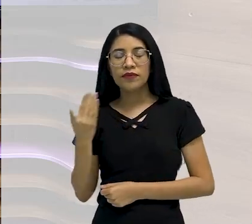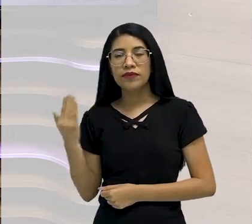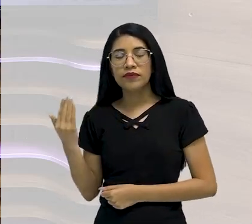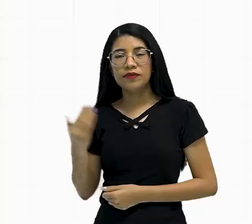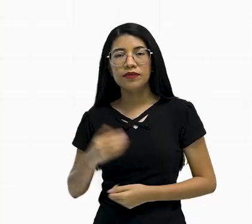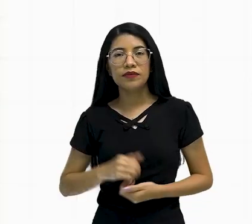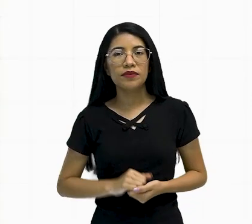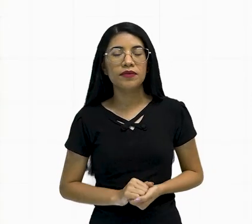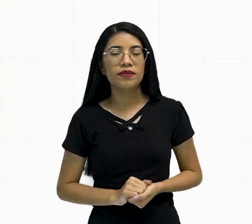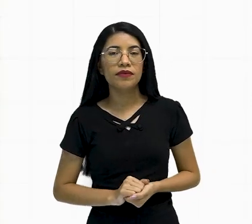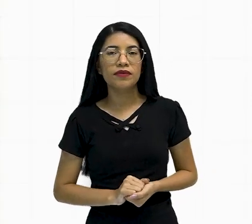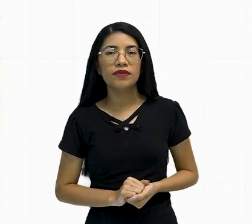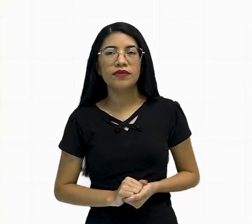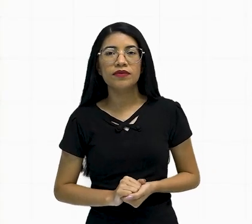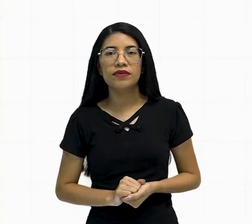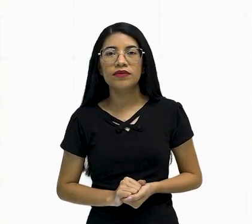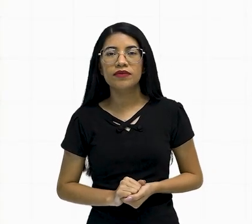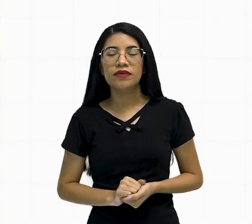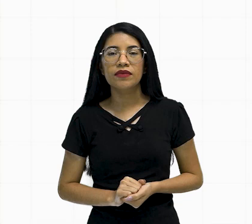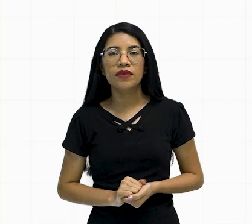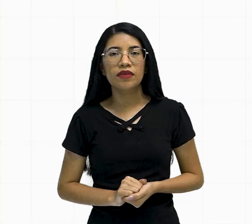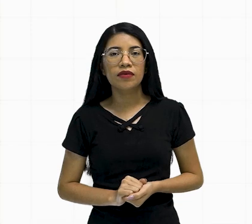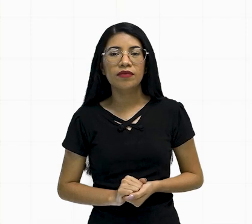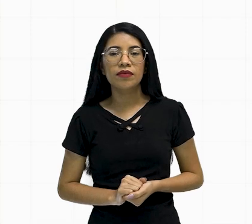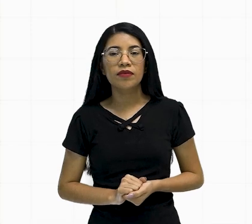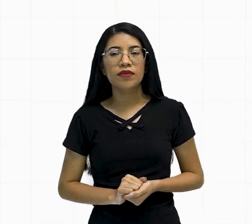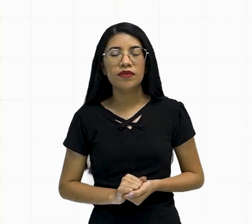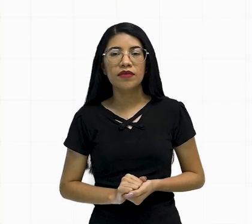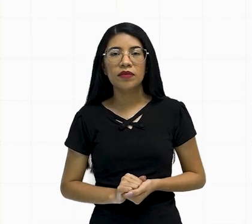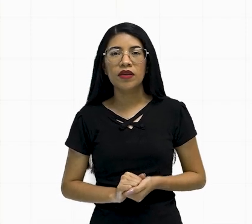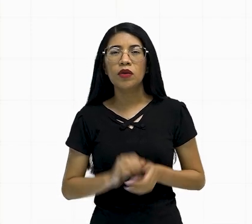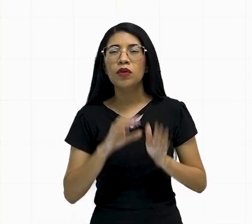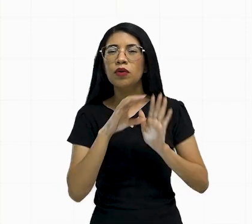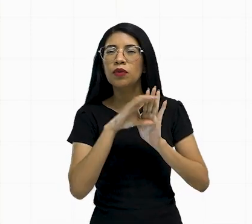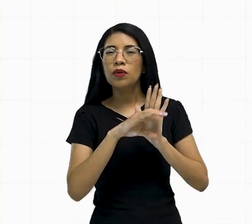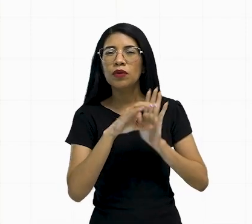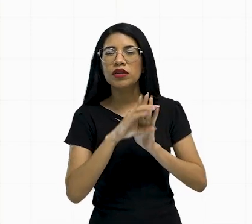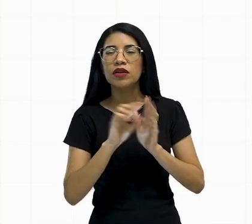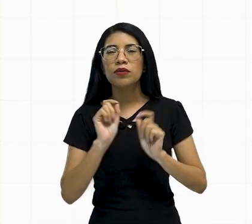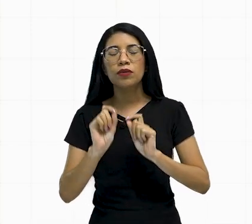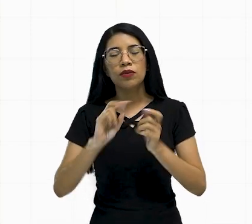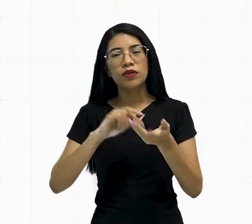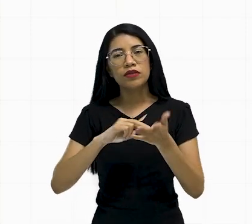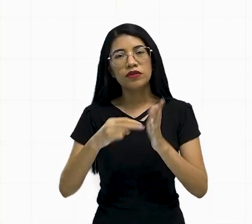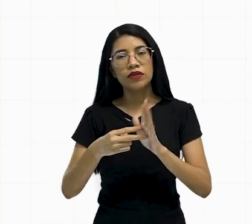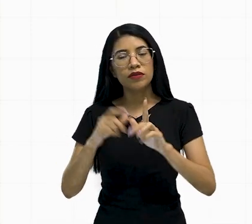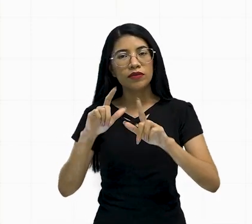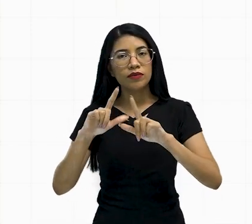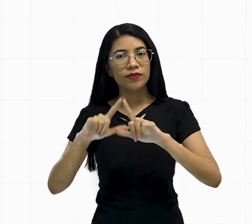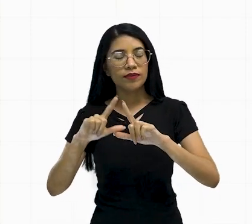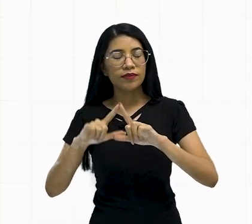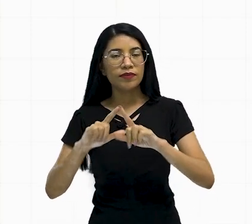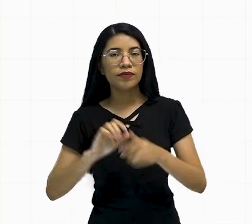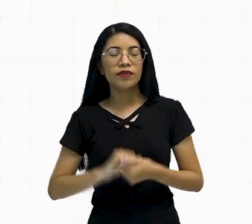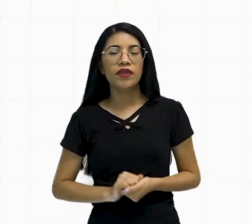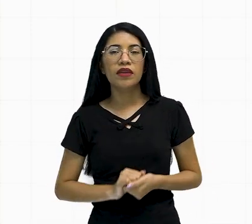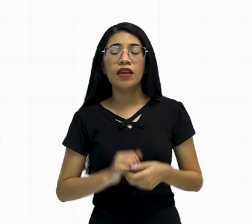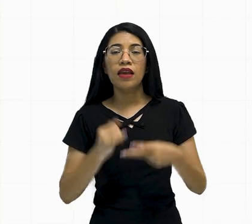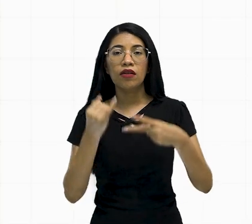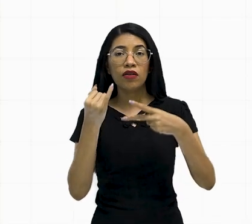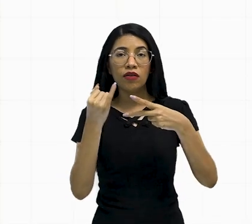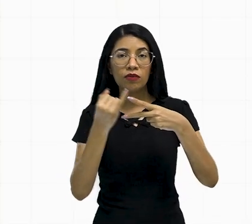lá. Nós temos então aí a definição, o que é um triângulo. Triângulos são